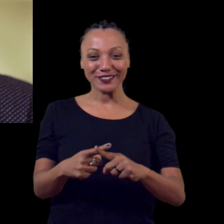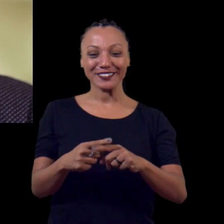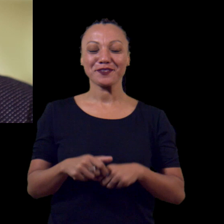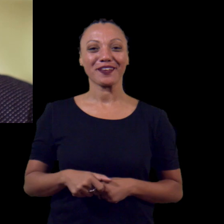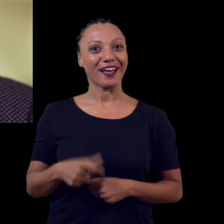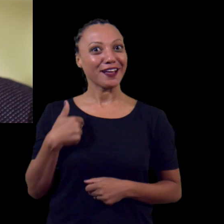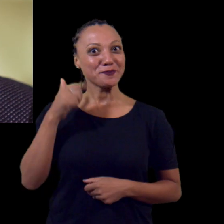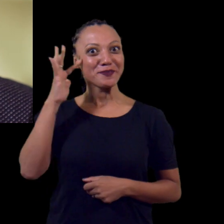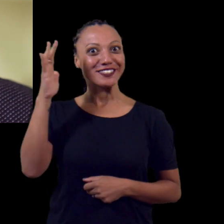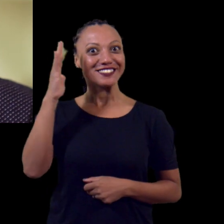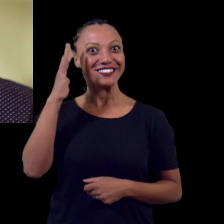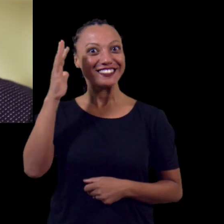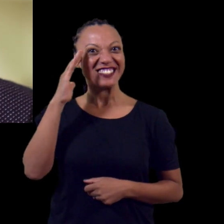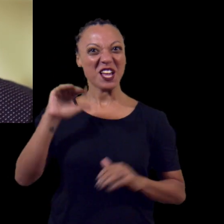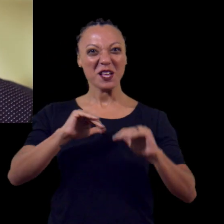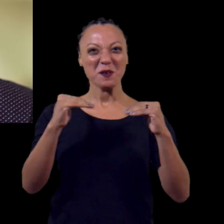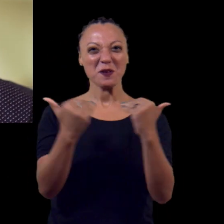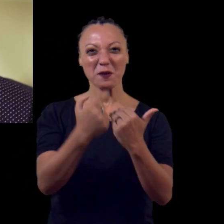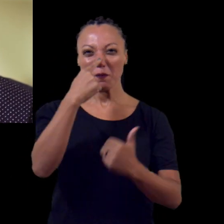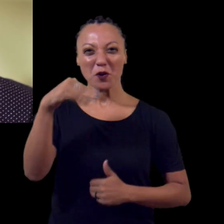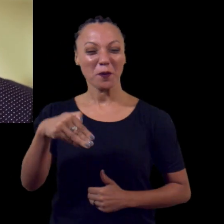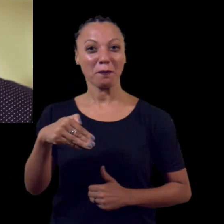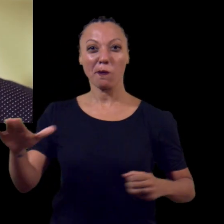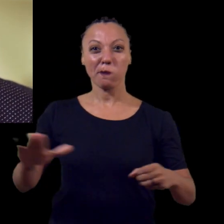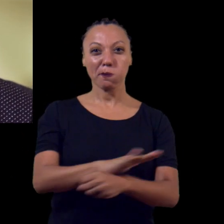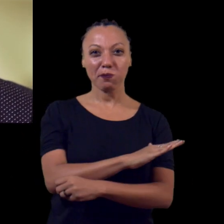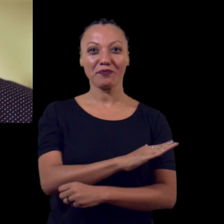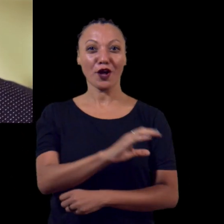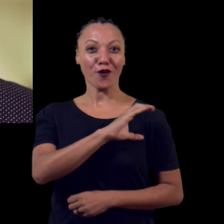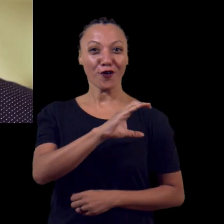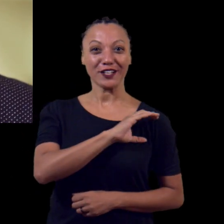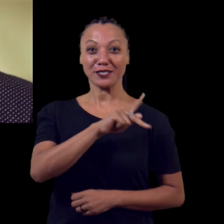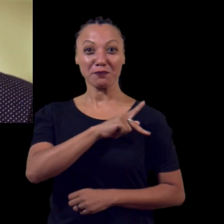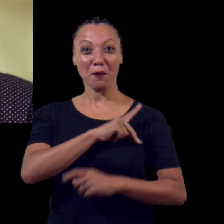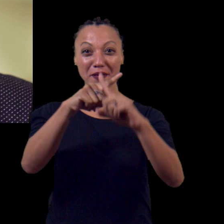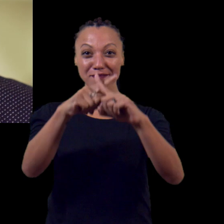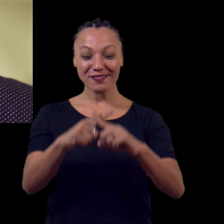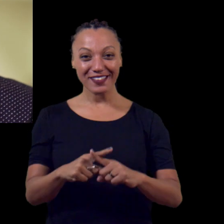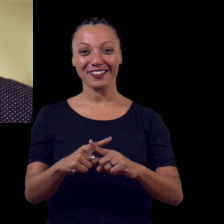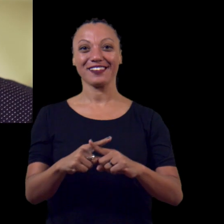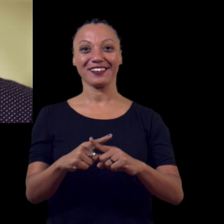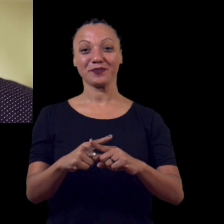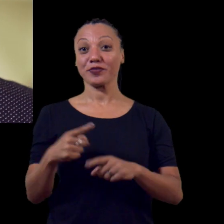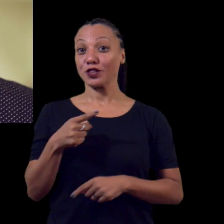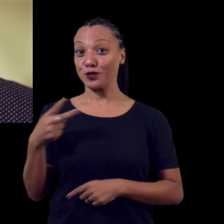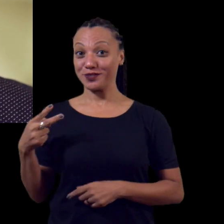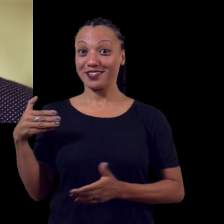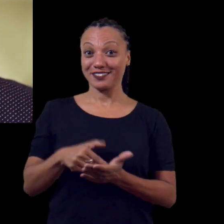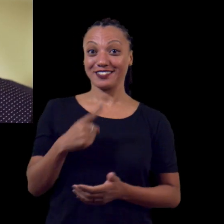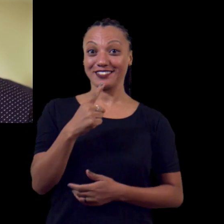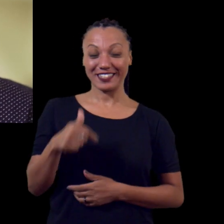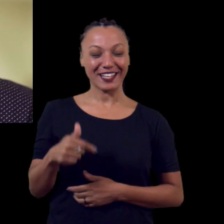passei a imaginar que a minha estreia seria no Morumbi lotado, num jogo entre Corinthians e Palmeiras. E dos 12 aos 17 anos